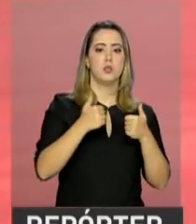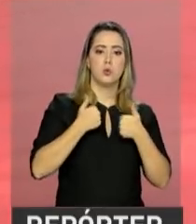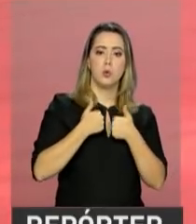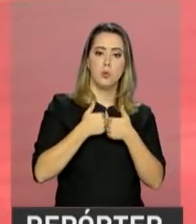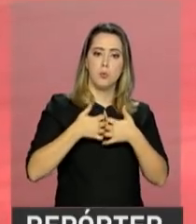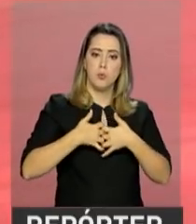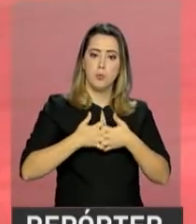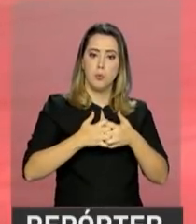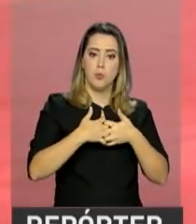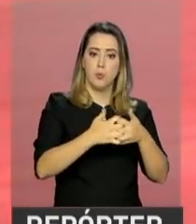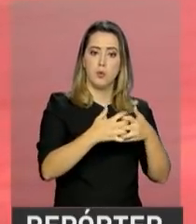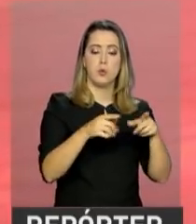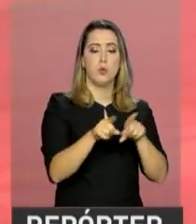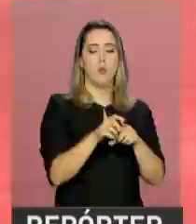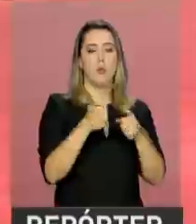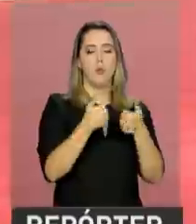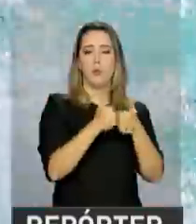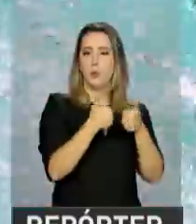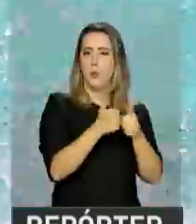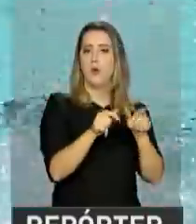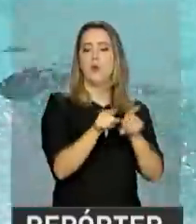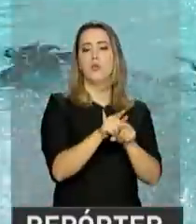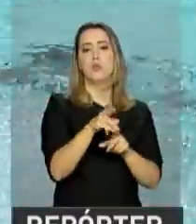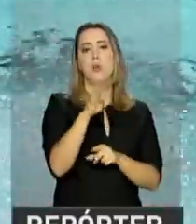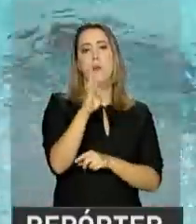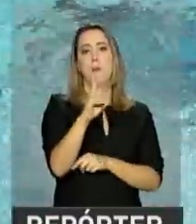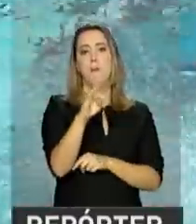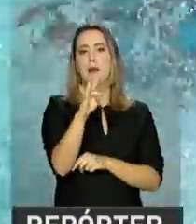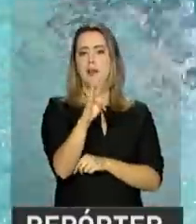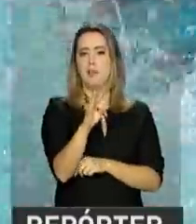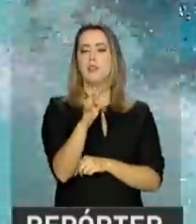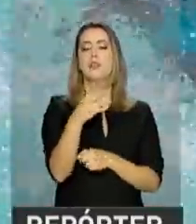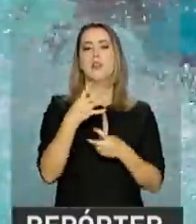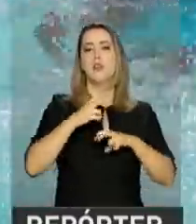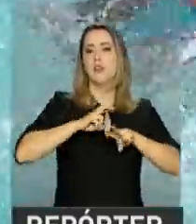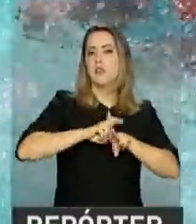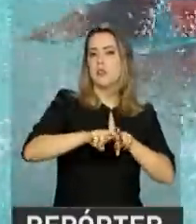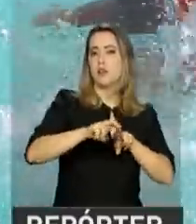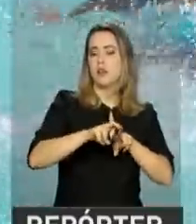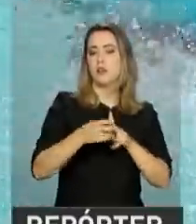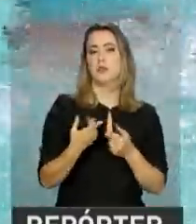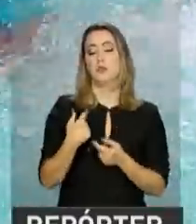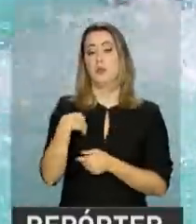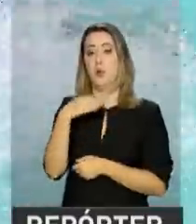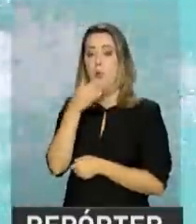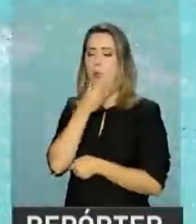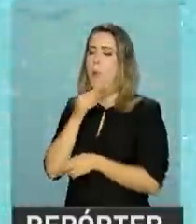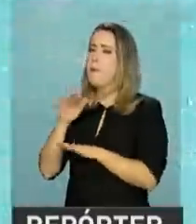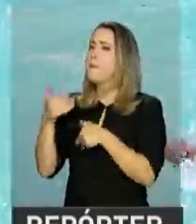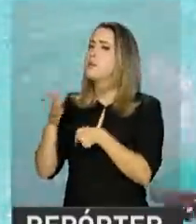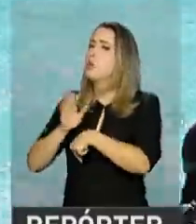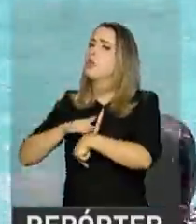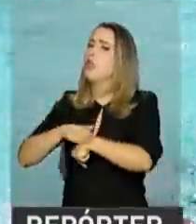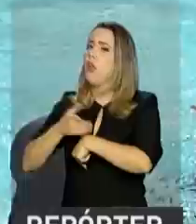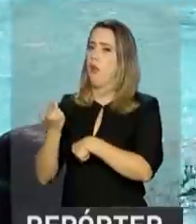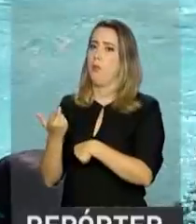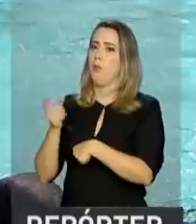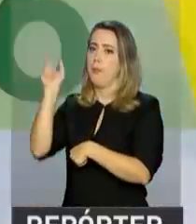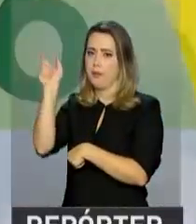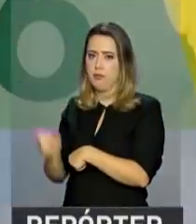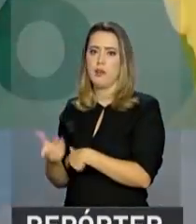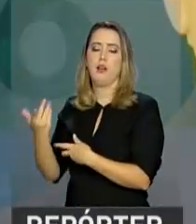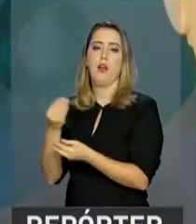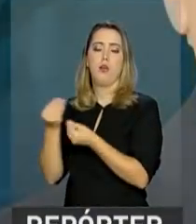metrôs b três trens é presidente e agora vai ter prazo para entregar tudo isso como é que o cidadão que está nos ouvindo agora